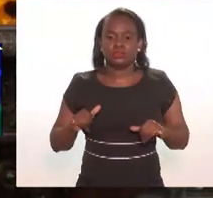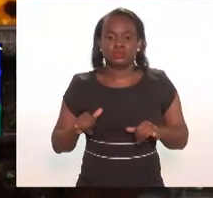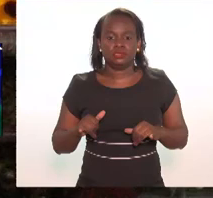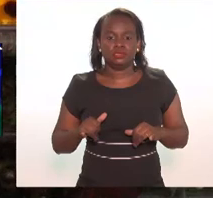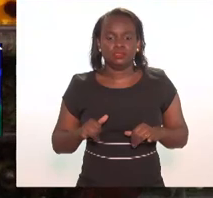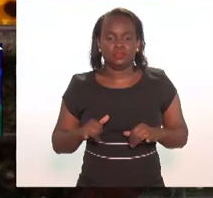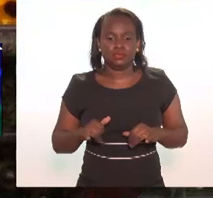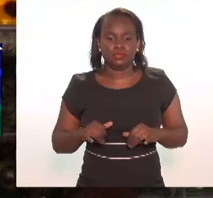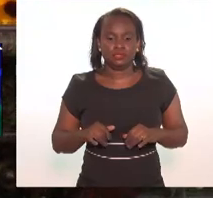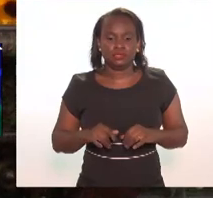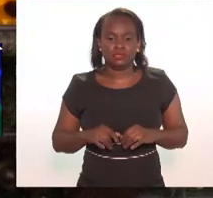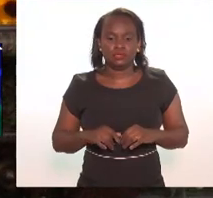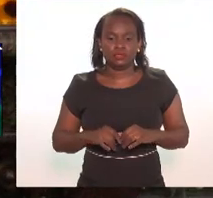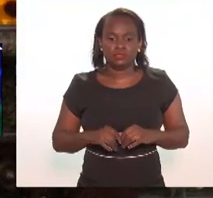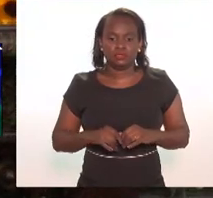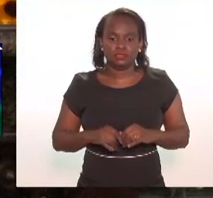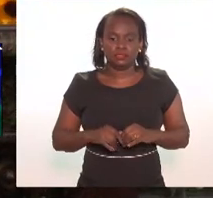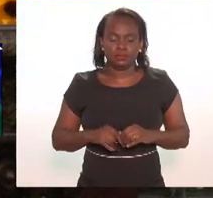é